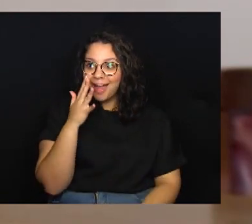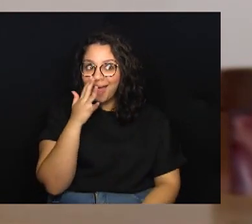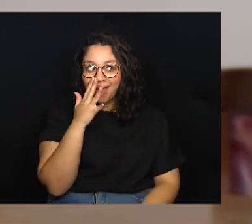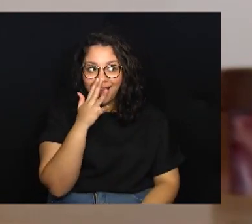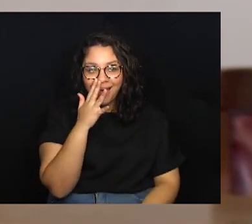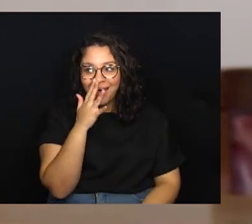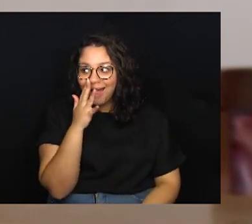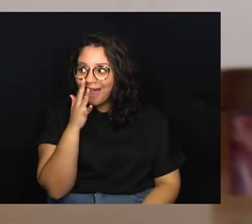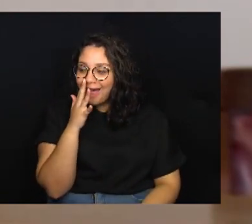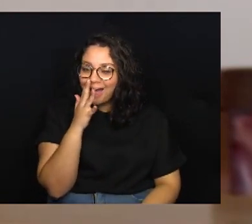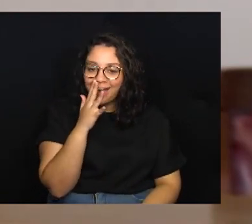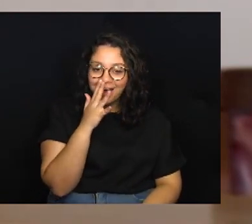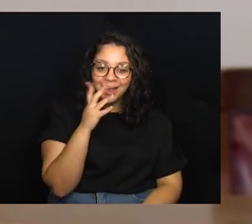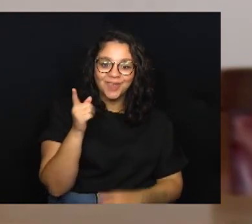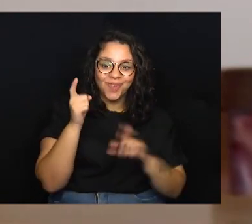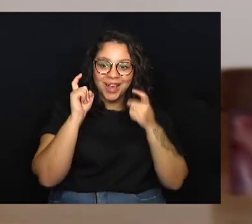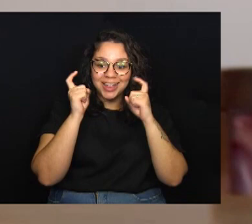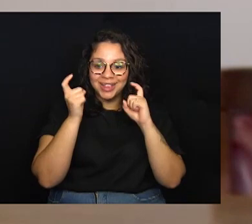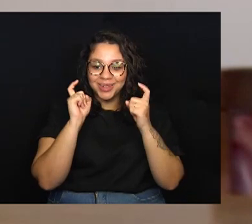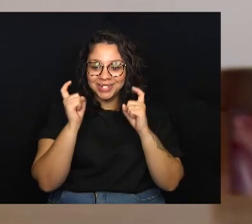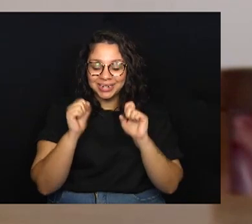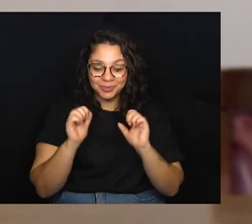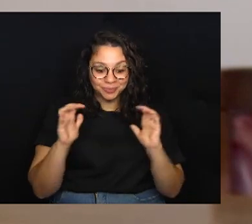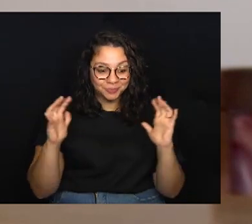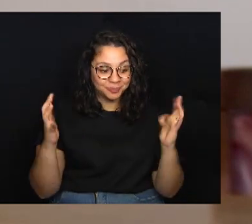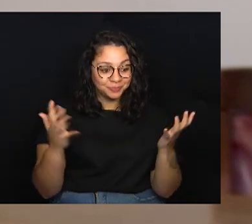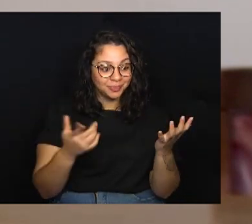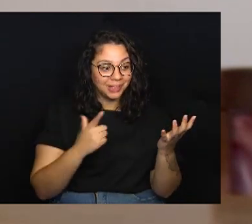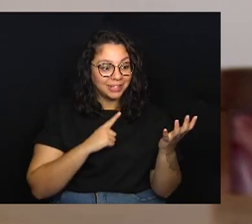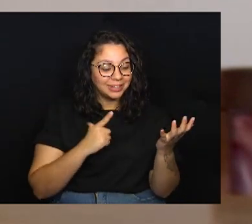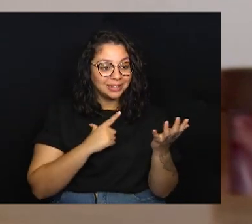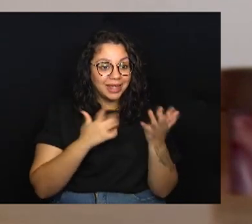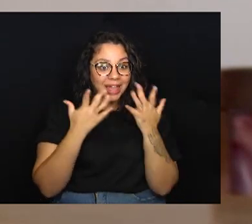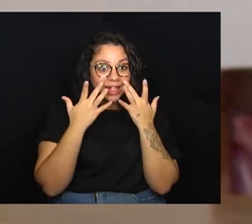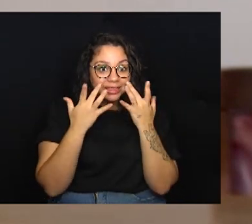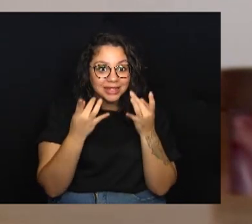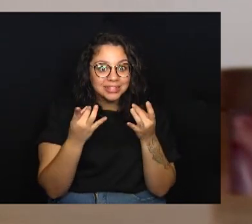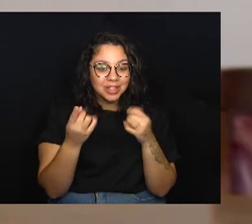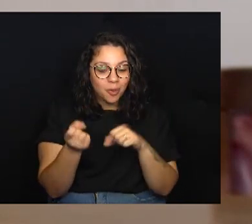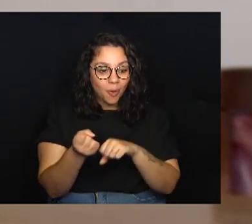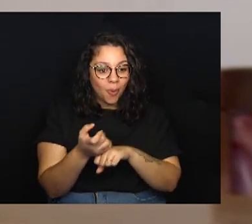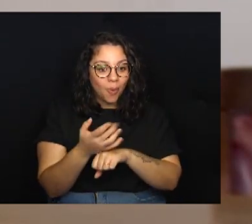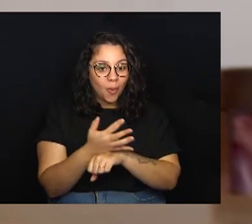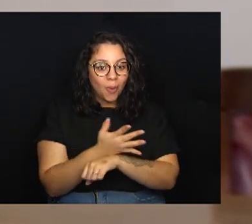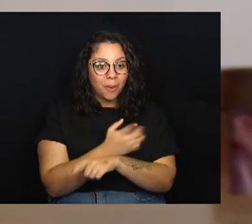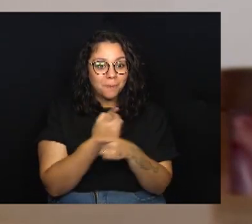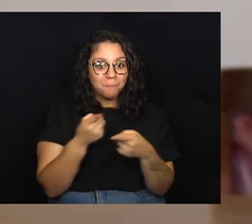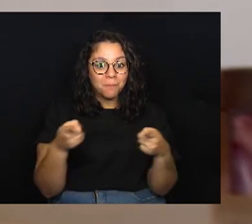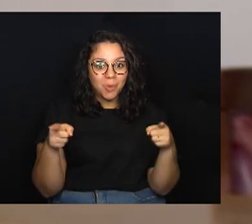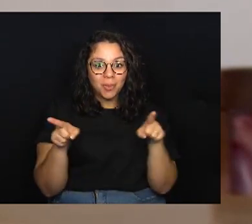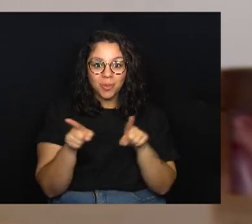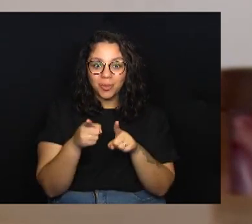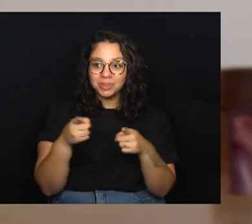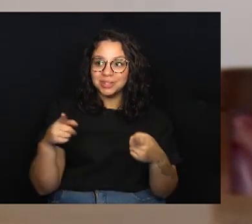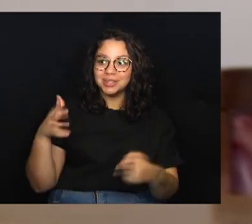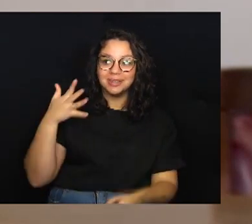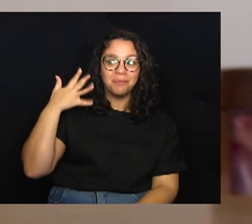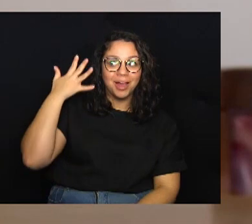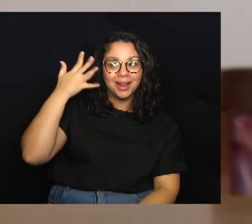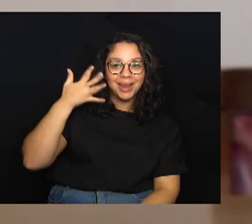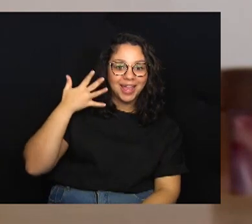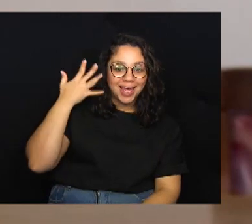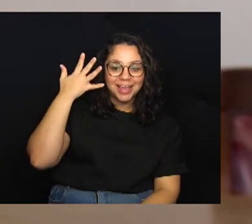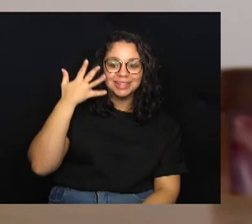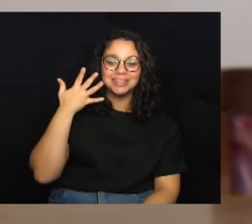com a sessão, eles escutam com muita emoção as músicas, as palestras,